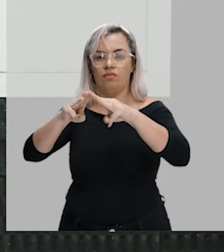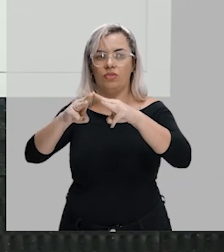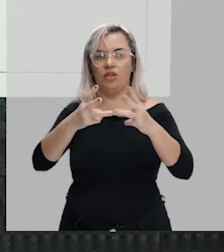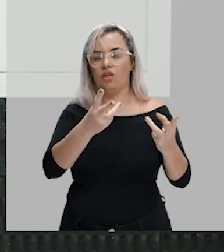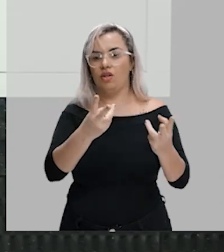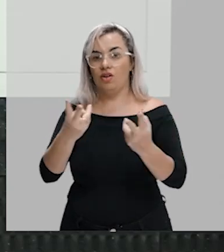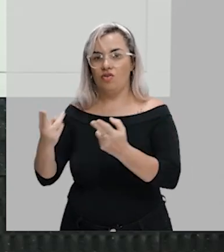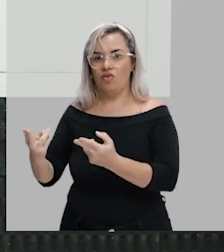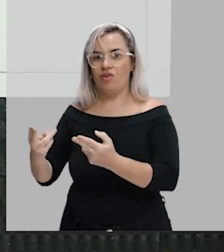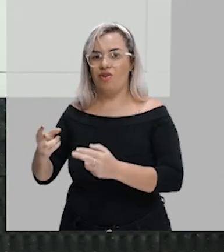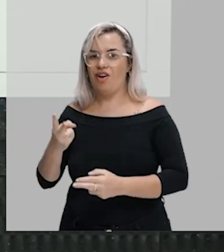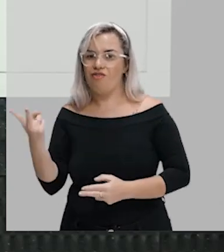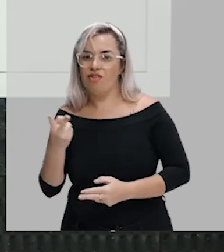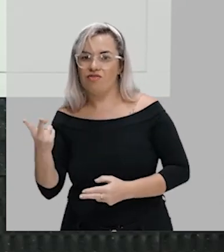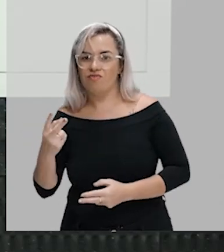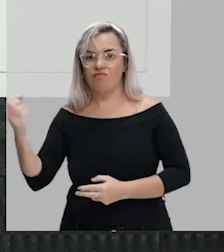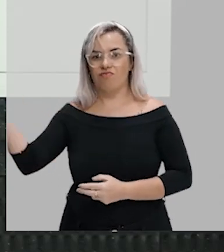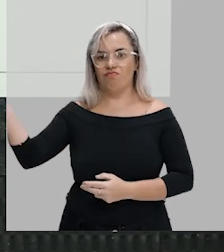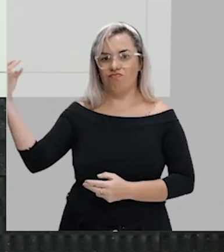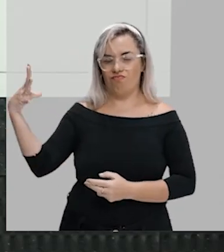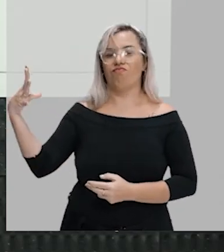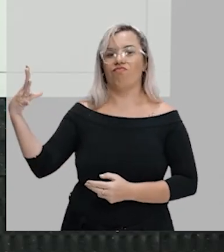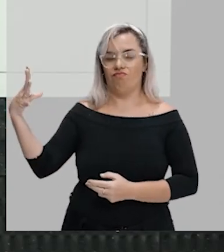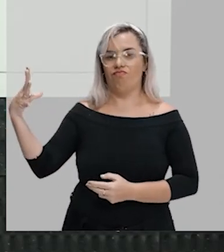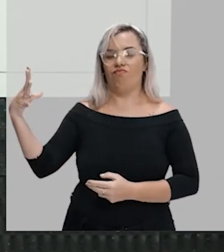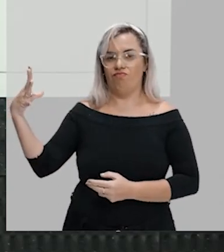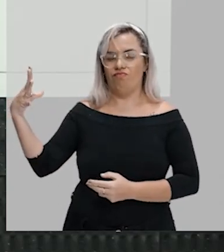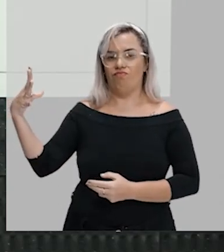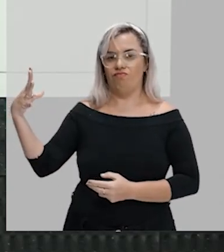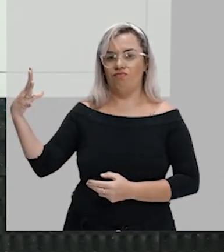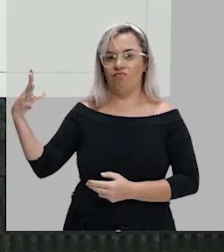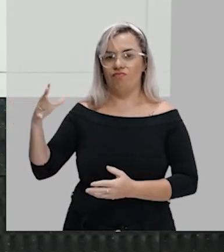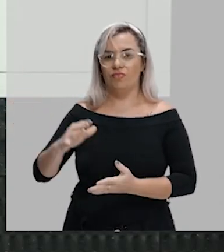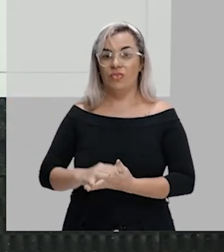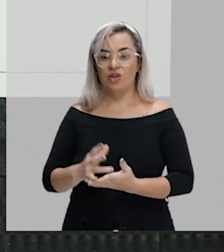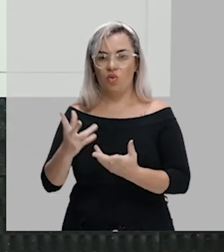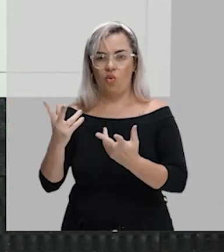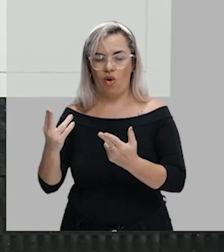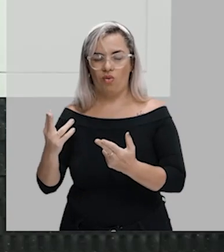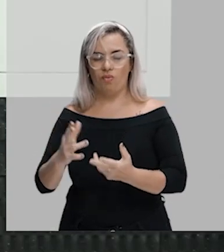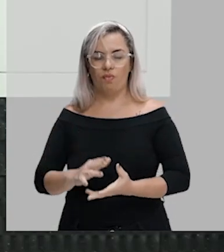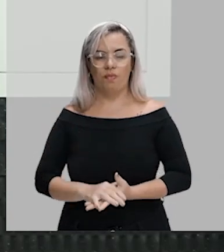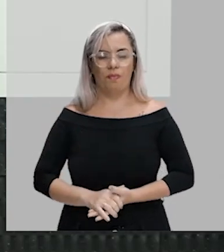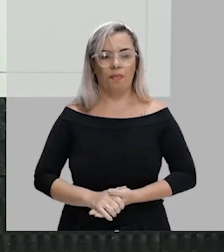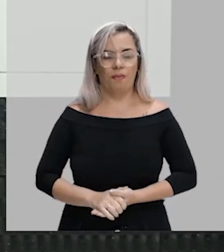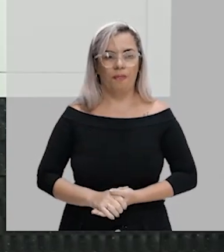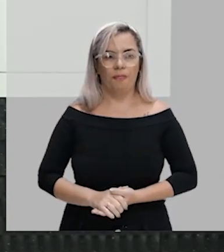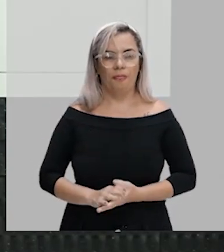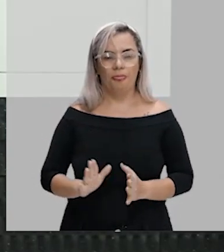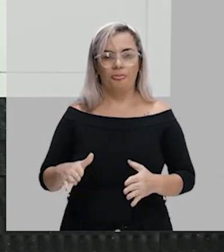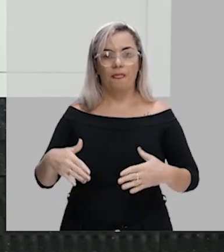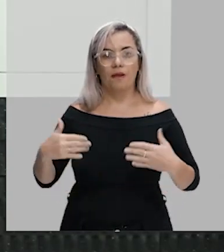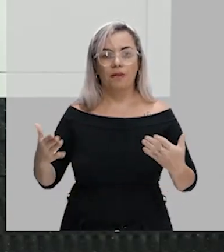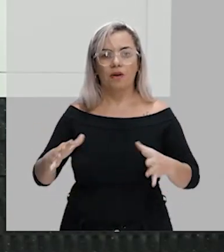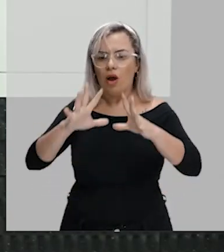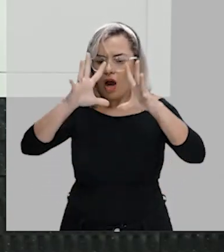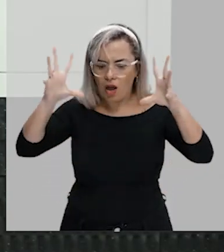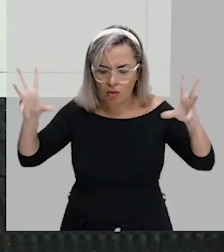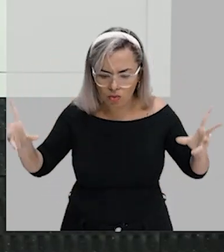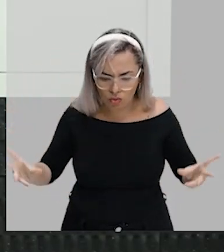da luz. Ok? Essa velocidade bem aqui é a velocidade da luz. Então, qual foi a conclusão?